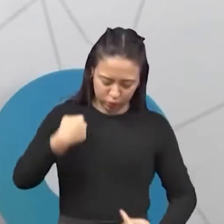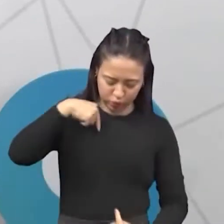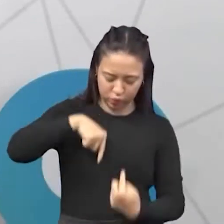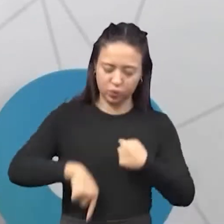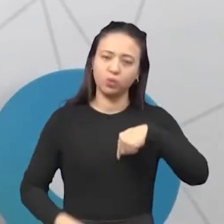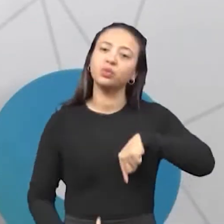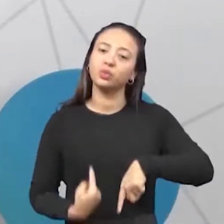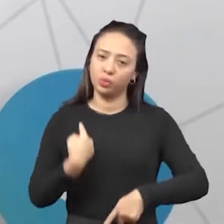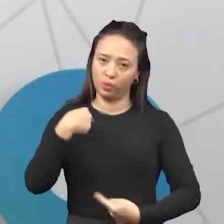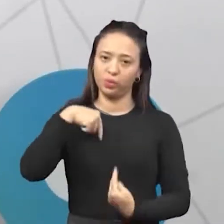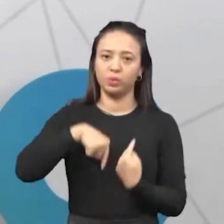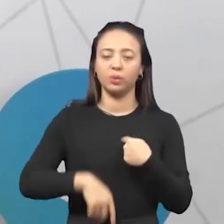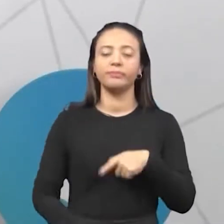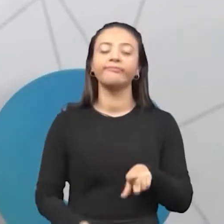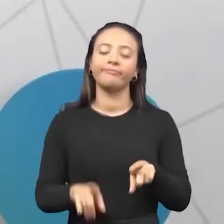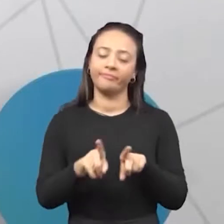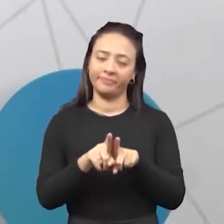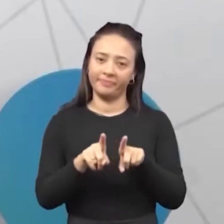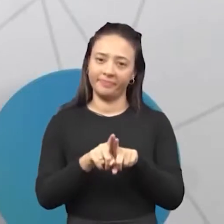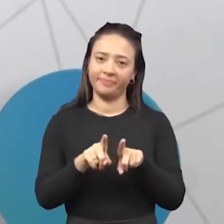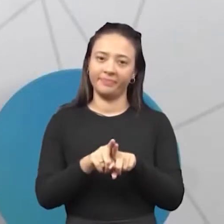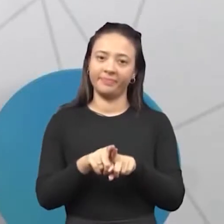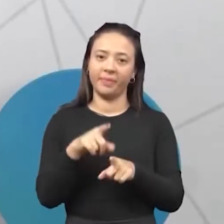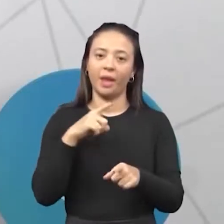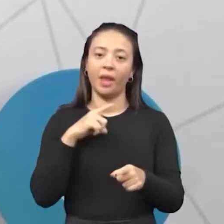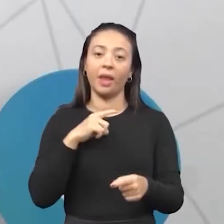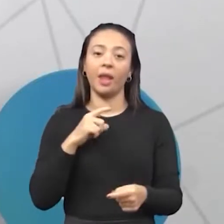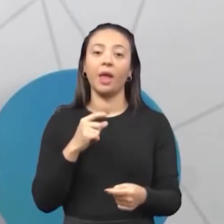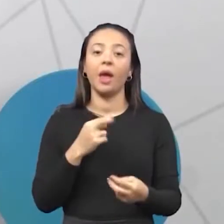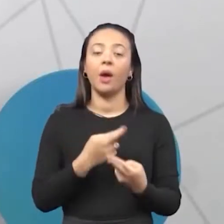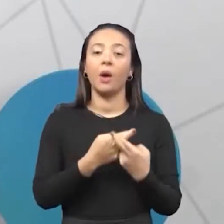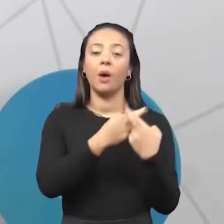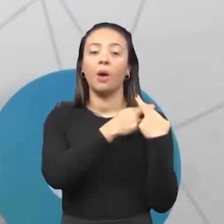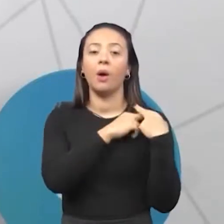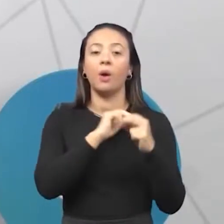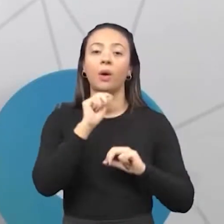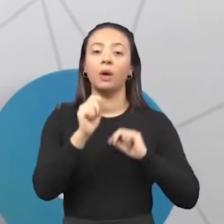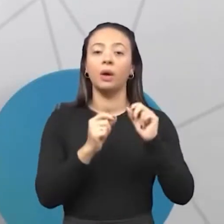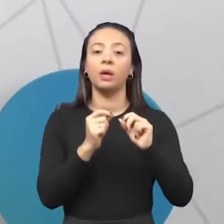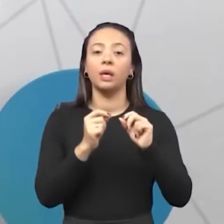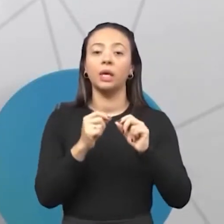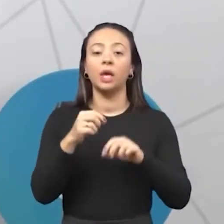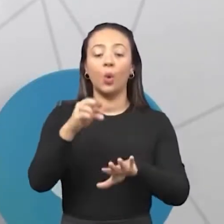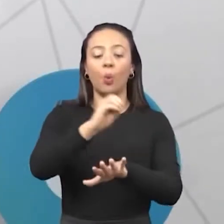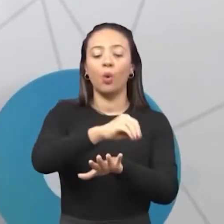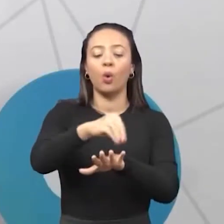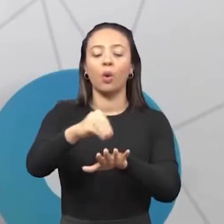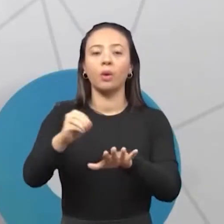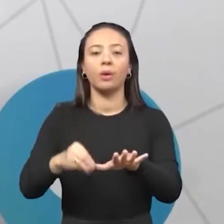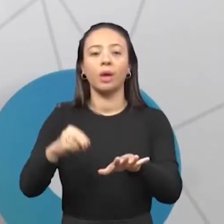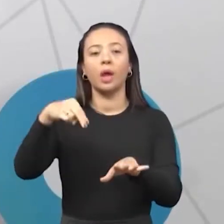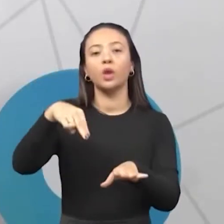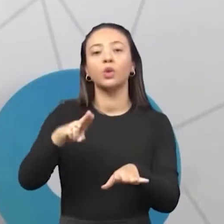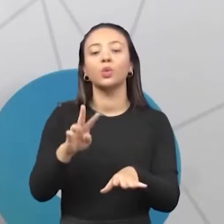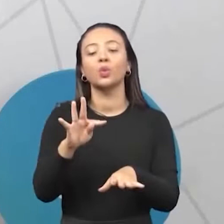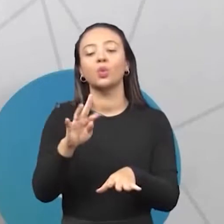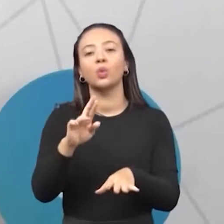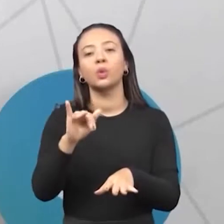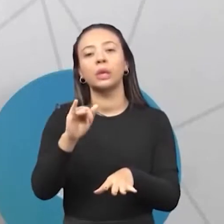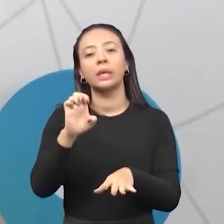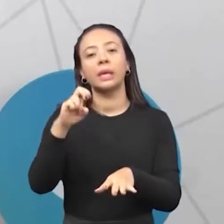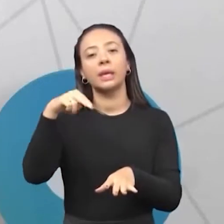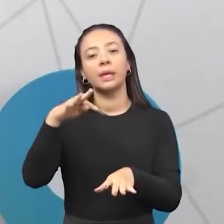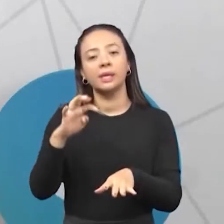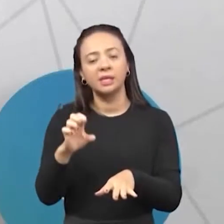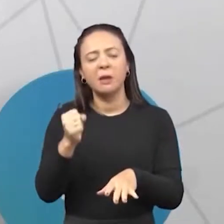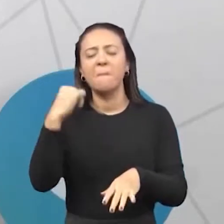do nosso corpo. Além disso, ele tem a função de transporte de nutrientes. Então, todos os nutrientes que são